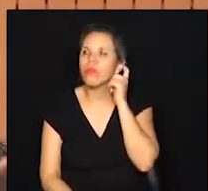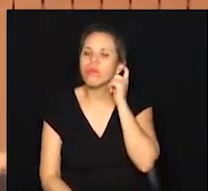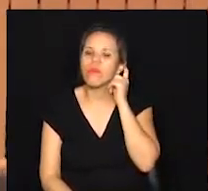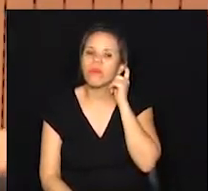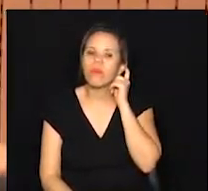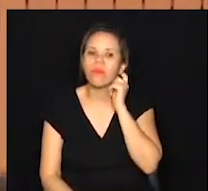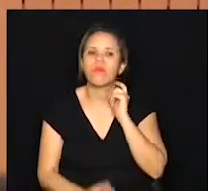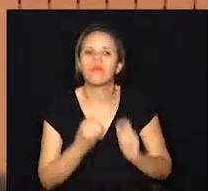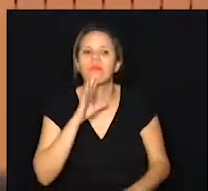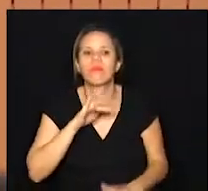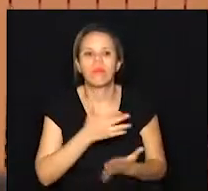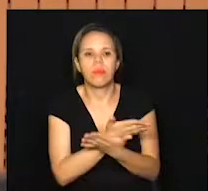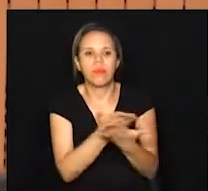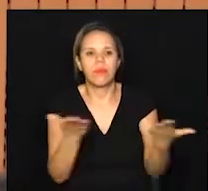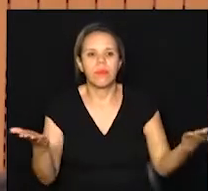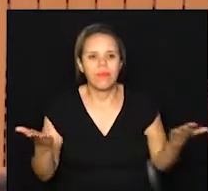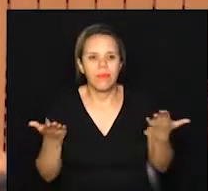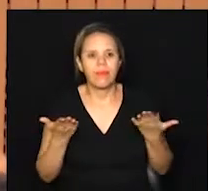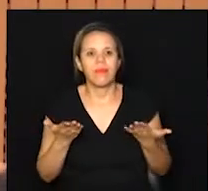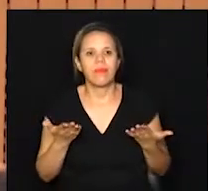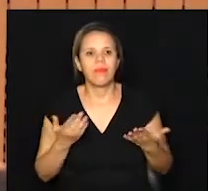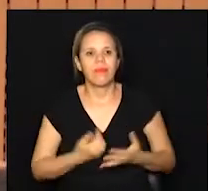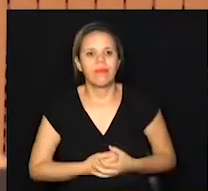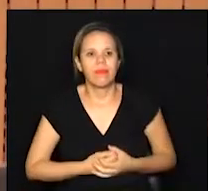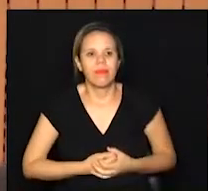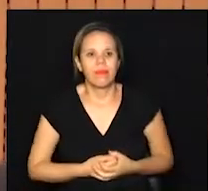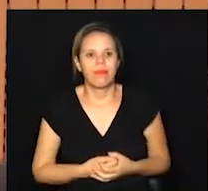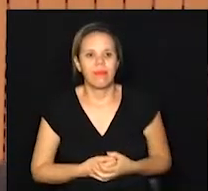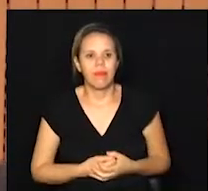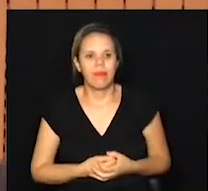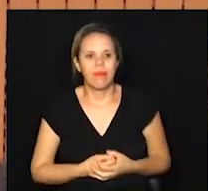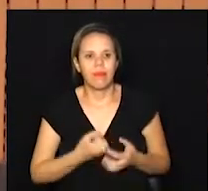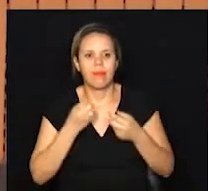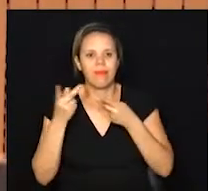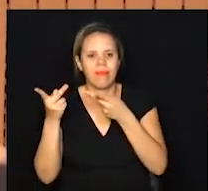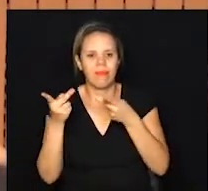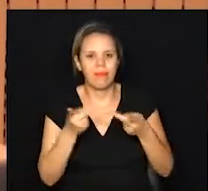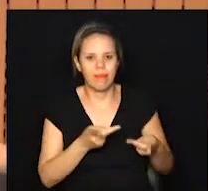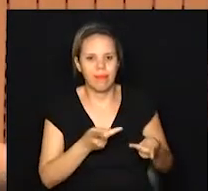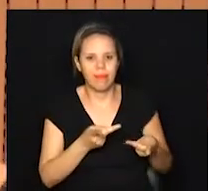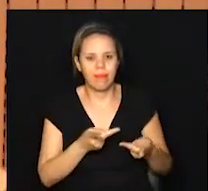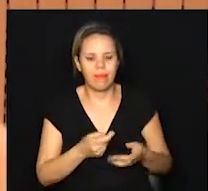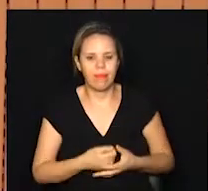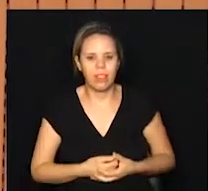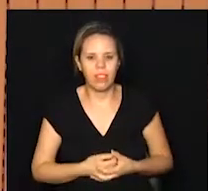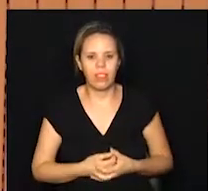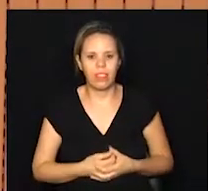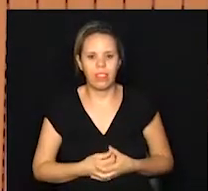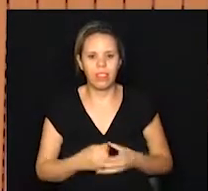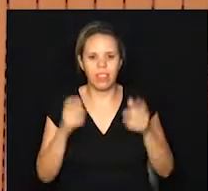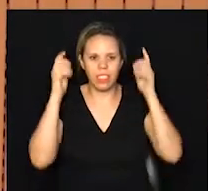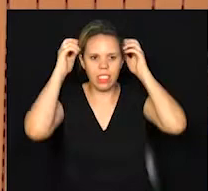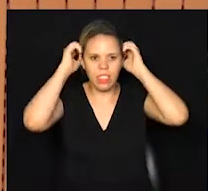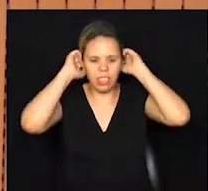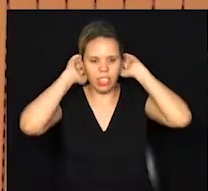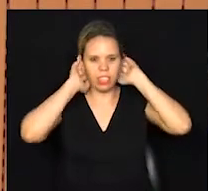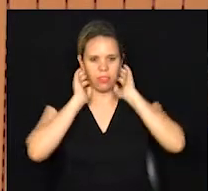Boa tarde a todos e a todas. Sejam todos e todas bem-vindos. Nós